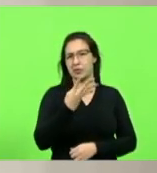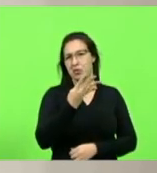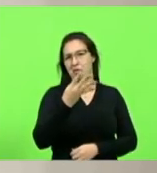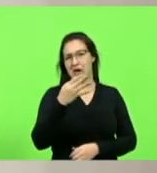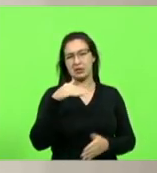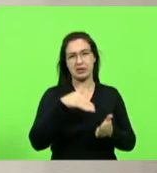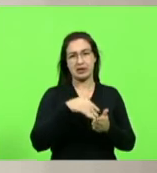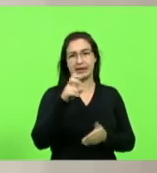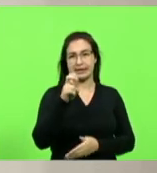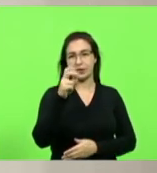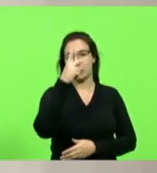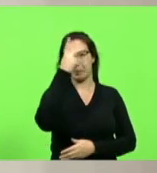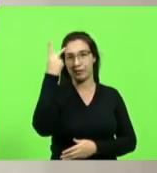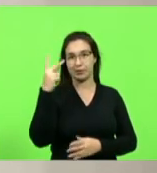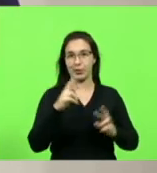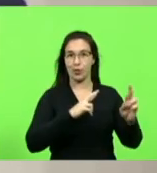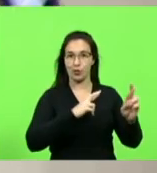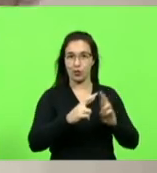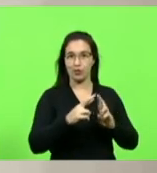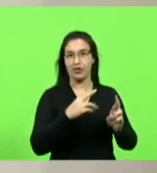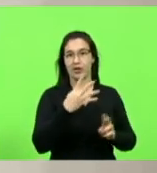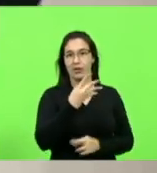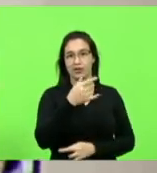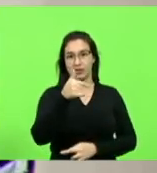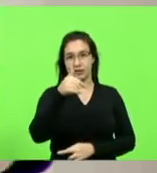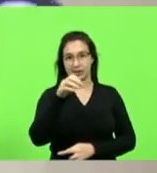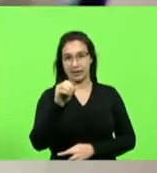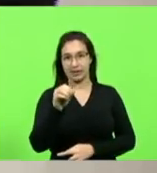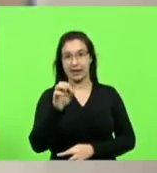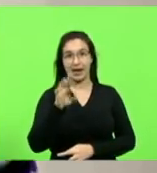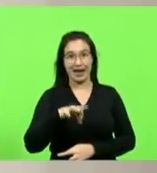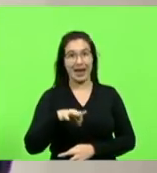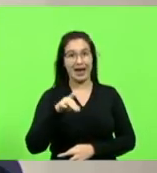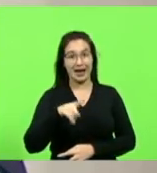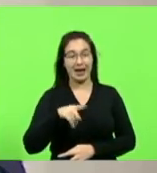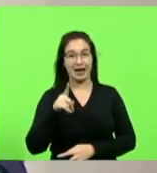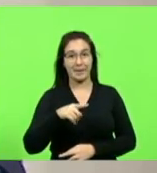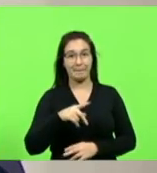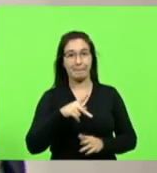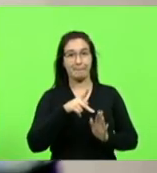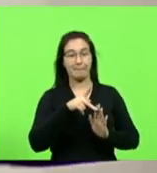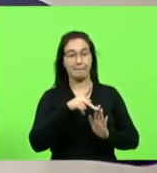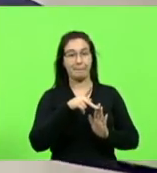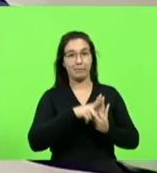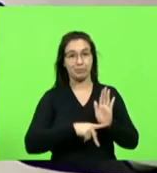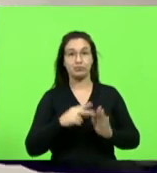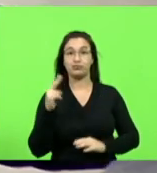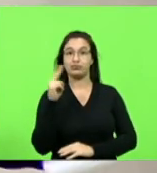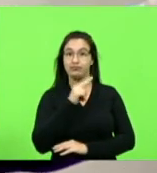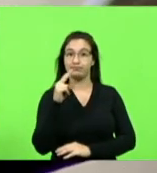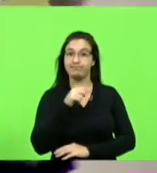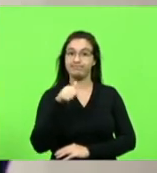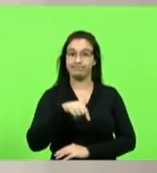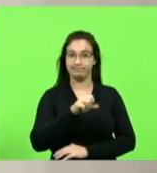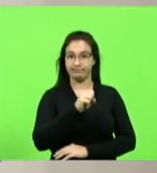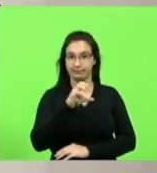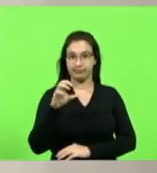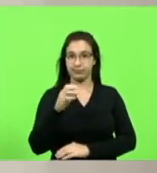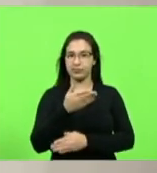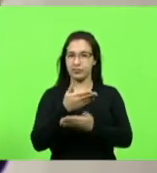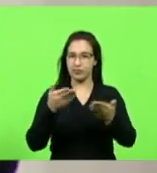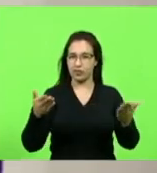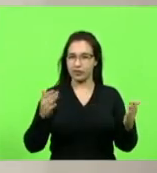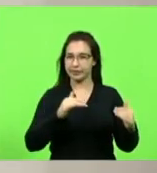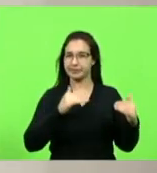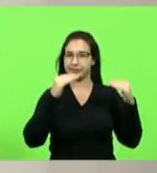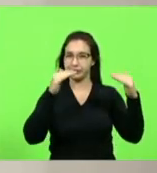pessoas na 470. É o projeto urgente e urgentíssimo para Santa Catarina. Vossa Excelência, assim como os